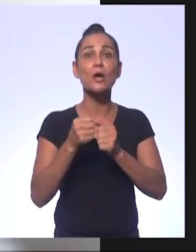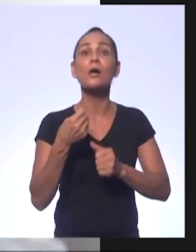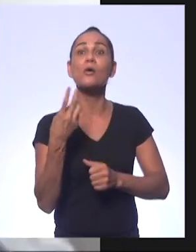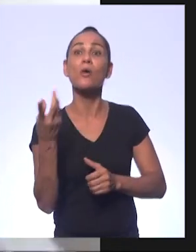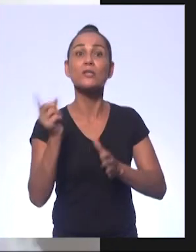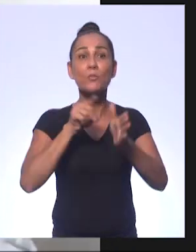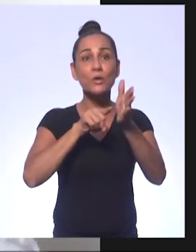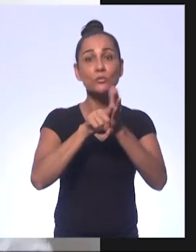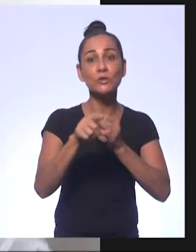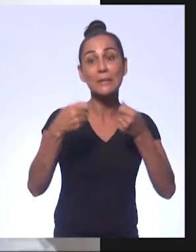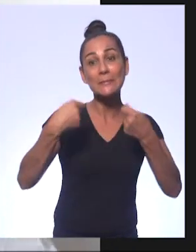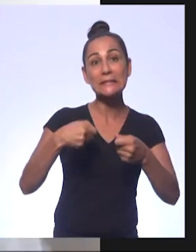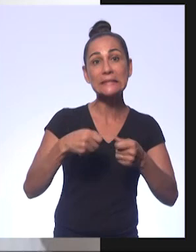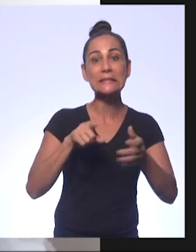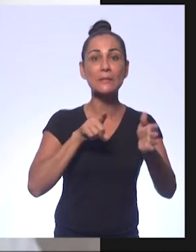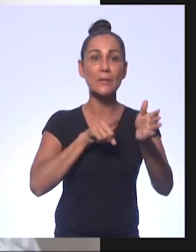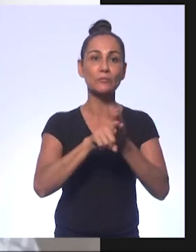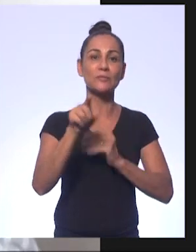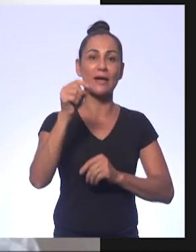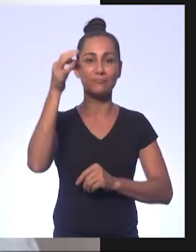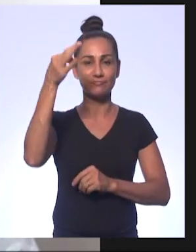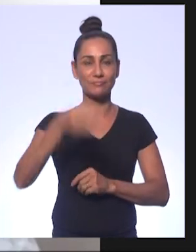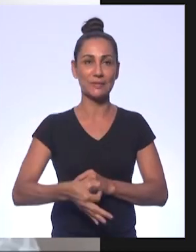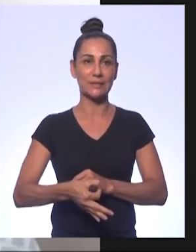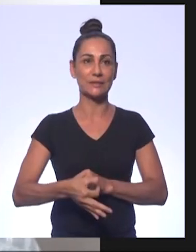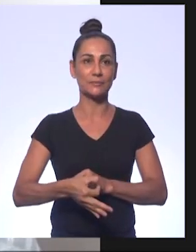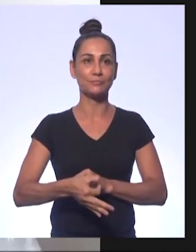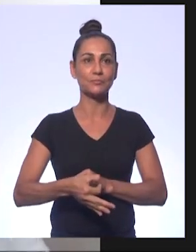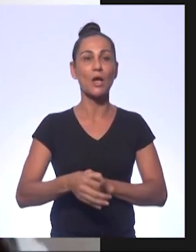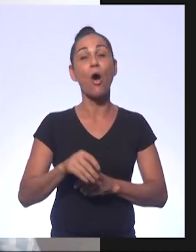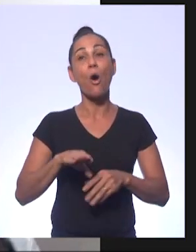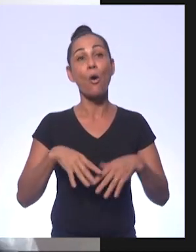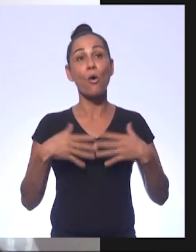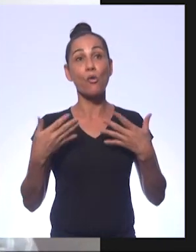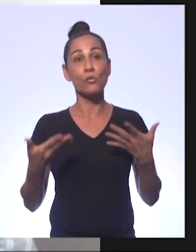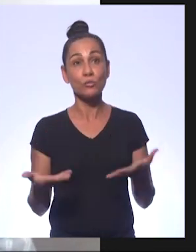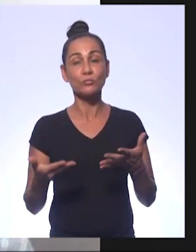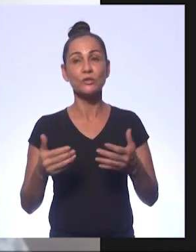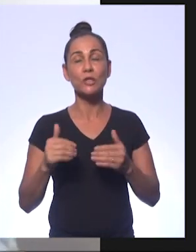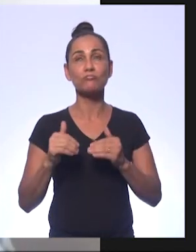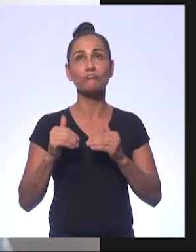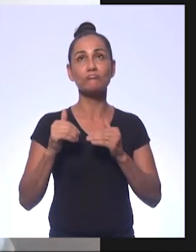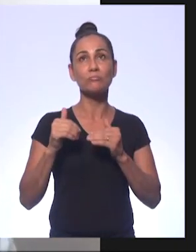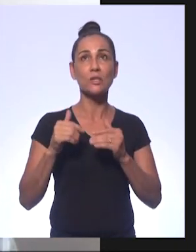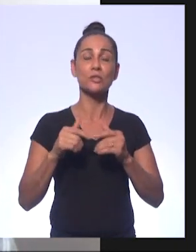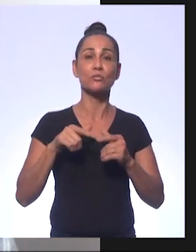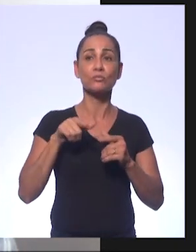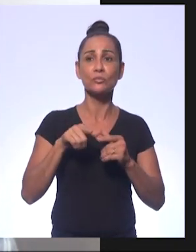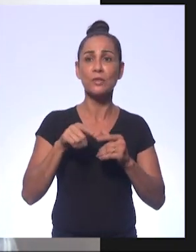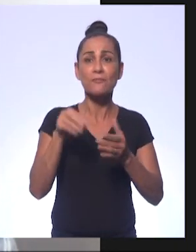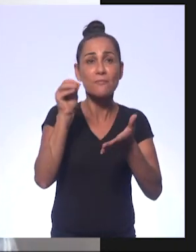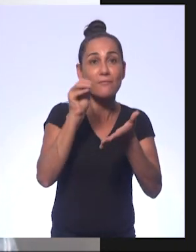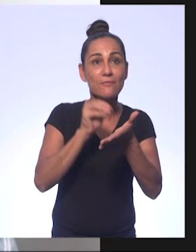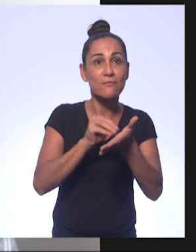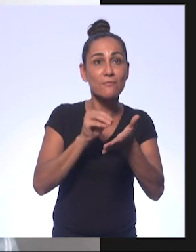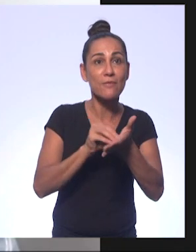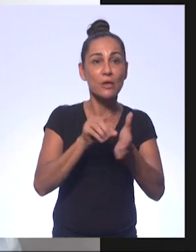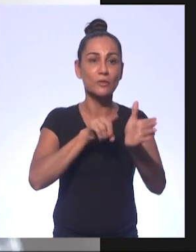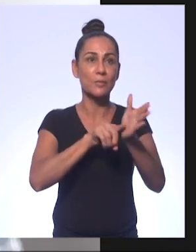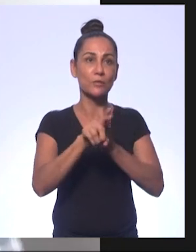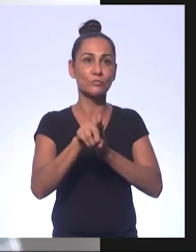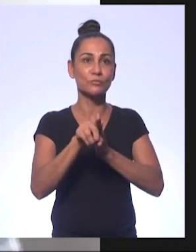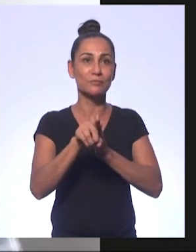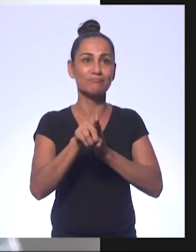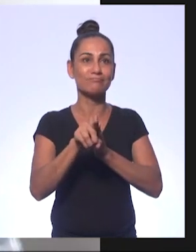que devem ser feitas, e não pode ter uma dessas grandes dimensões ausente